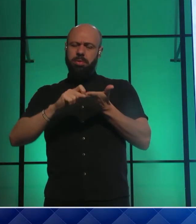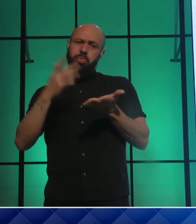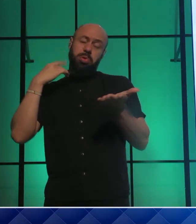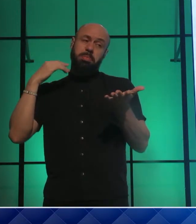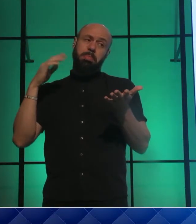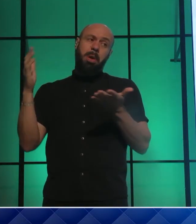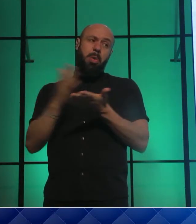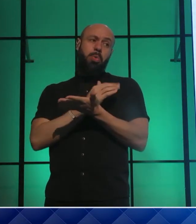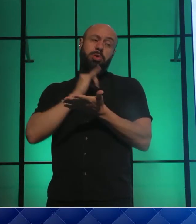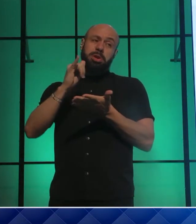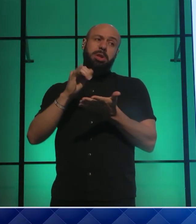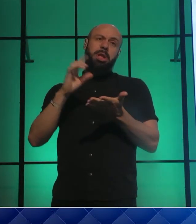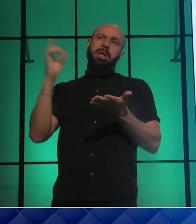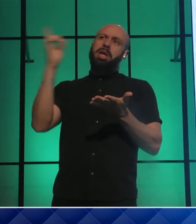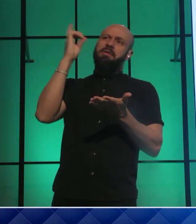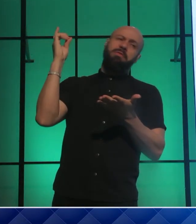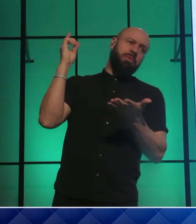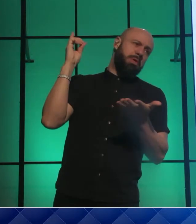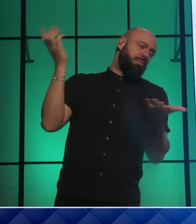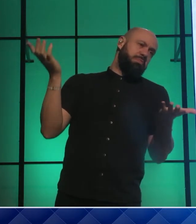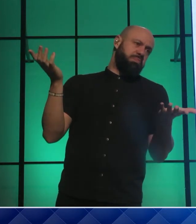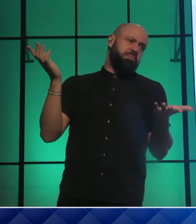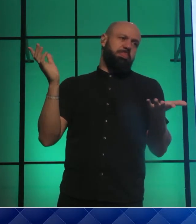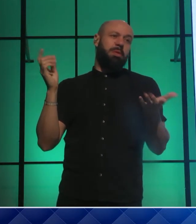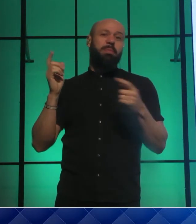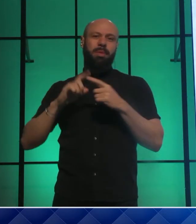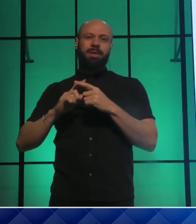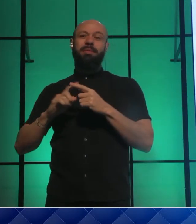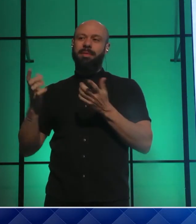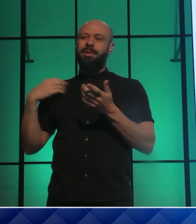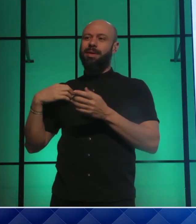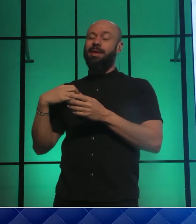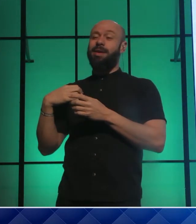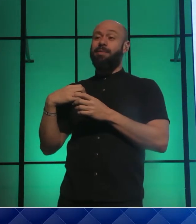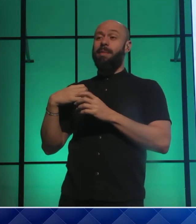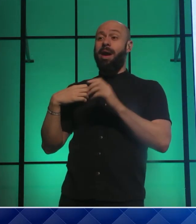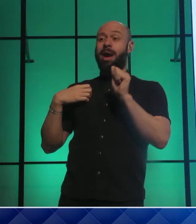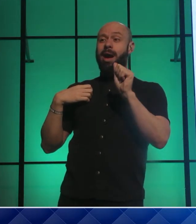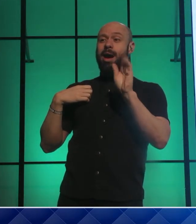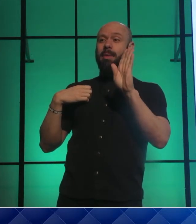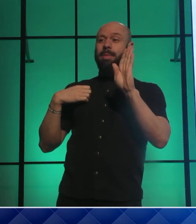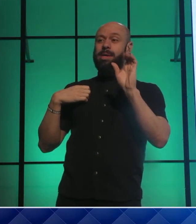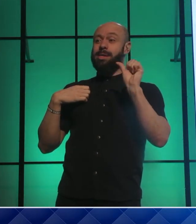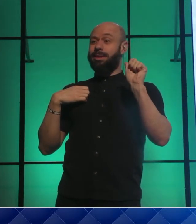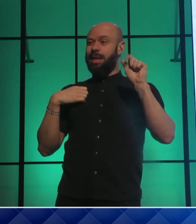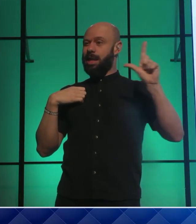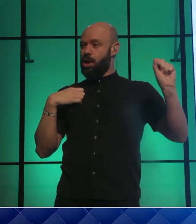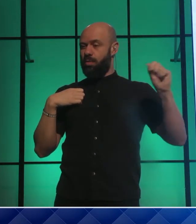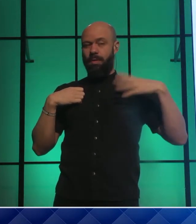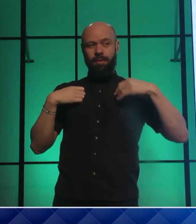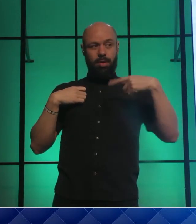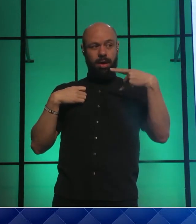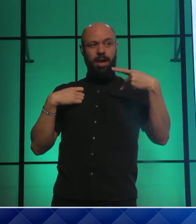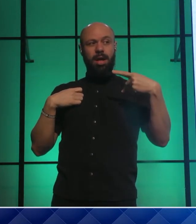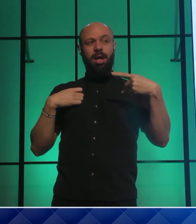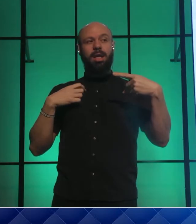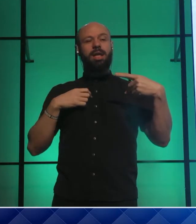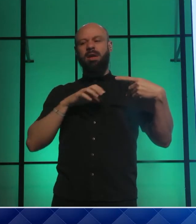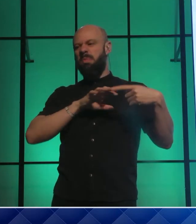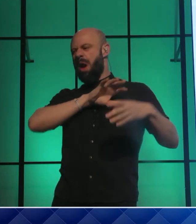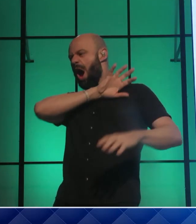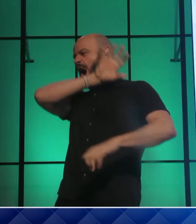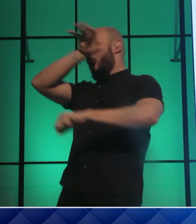Davi, que escreveu quando estava fugindo do seu filho Absalão, que quis dar um golpe de estado, tomar o reino do seu